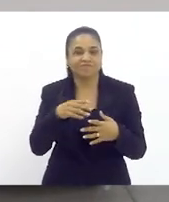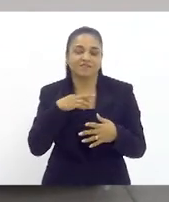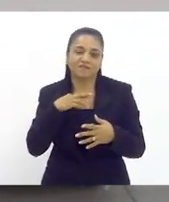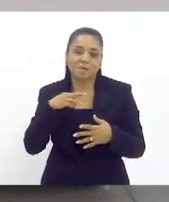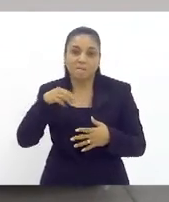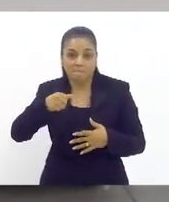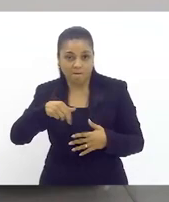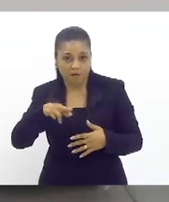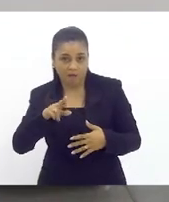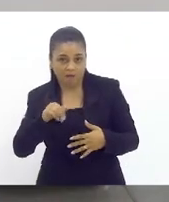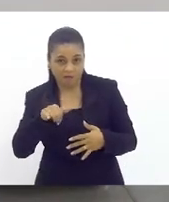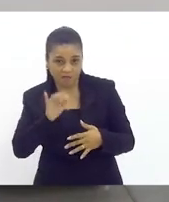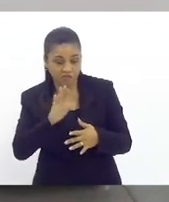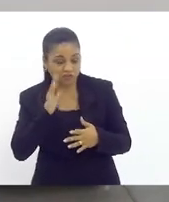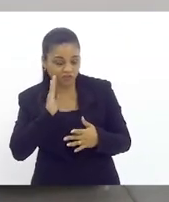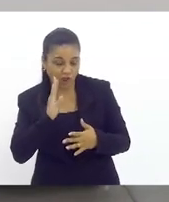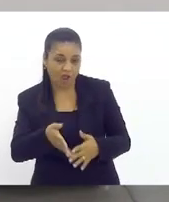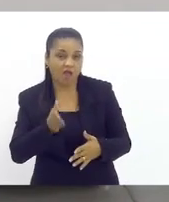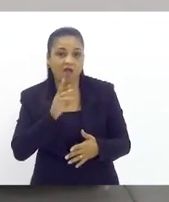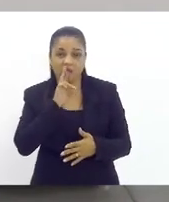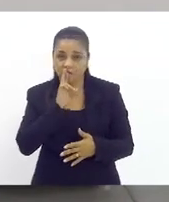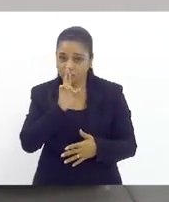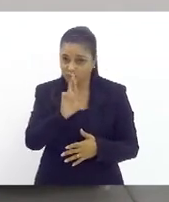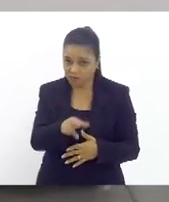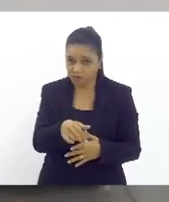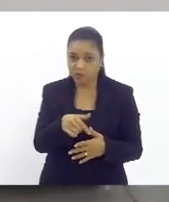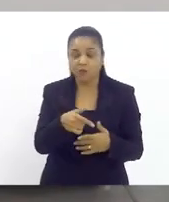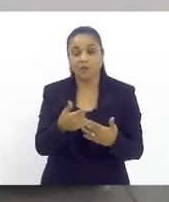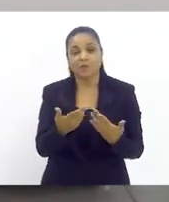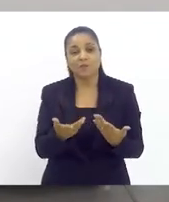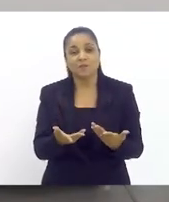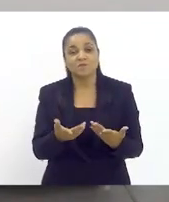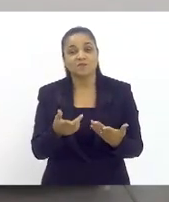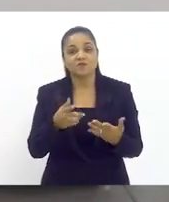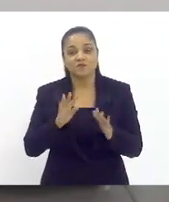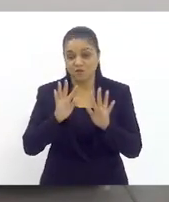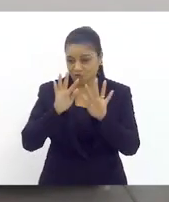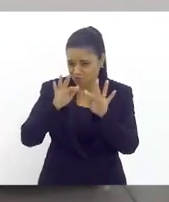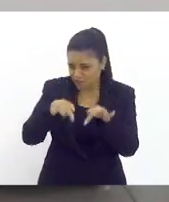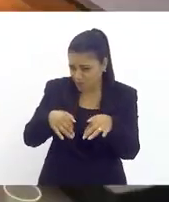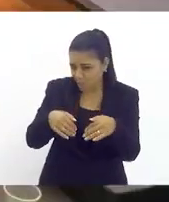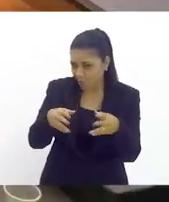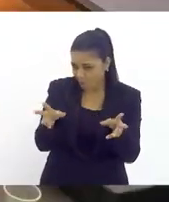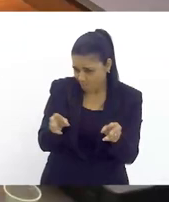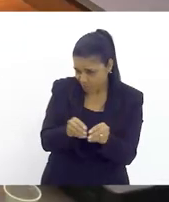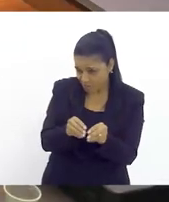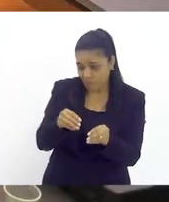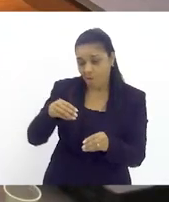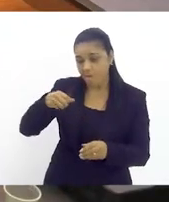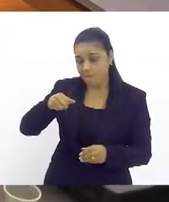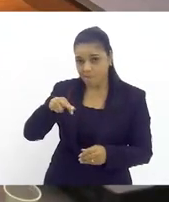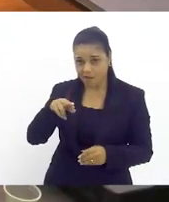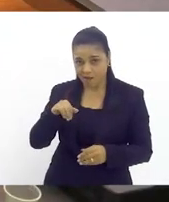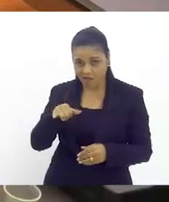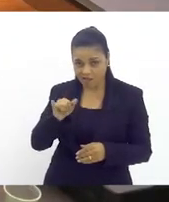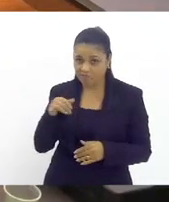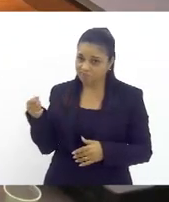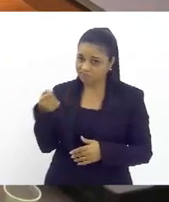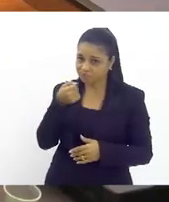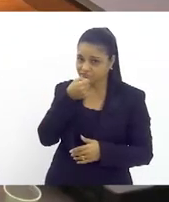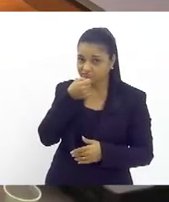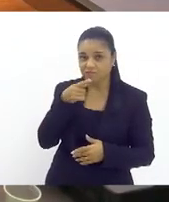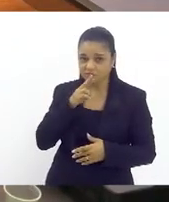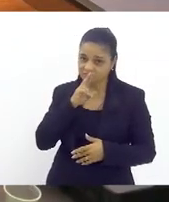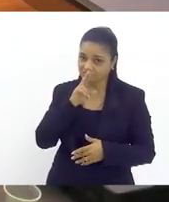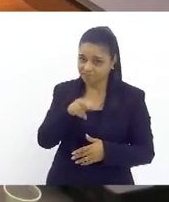vários e naturalmente vai responder mais adiante e no final Maria vou te dar a palavra vai se aproveita responde outros assuntos é essa que